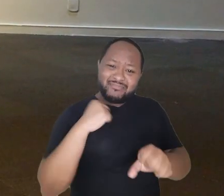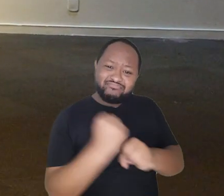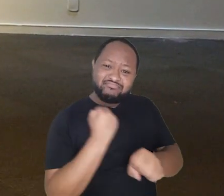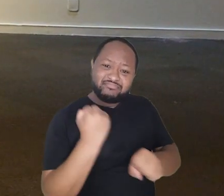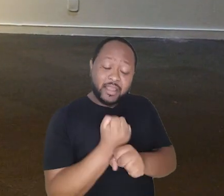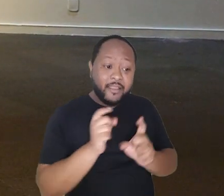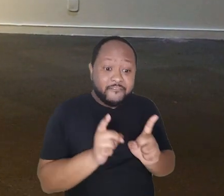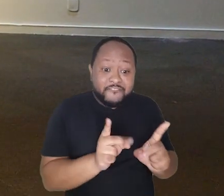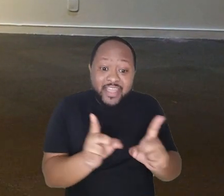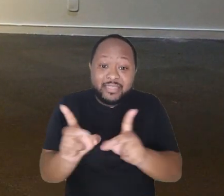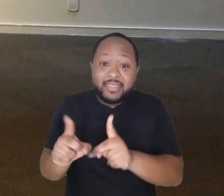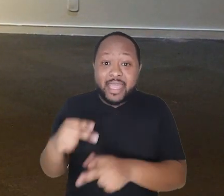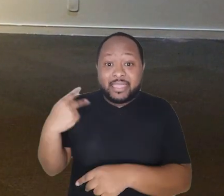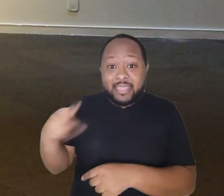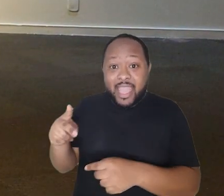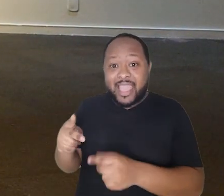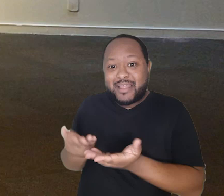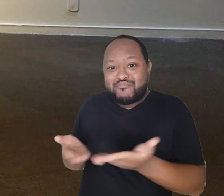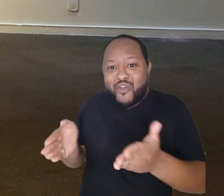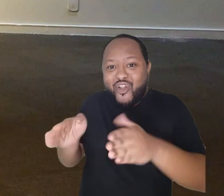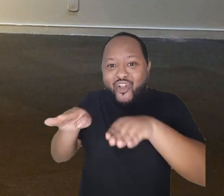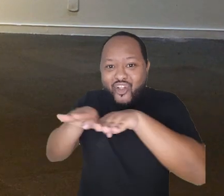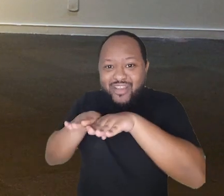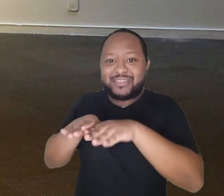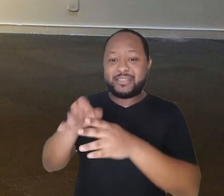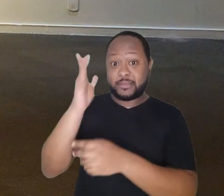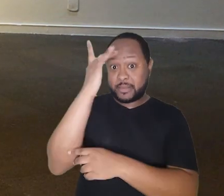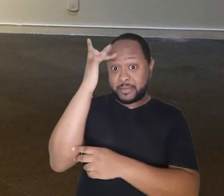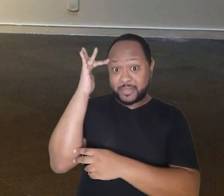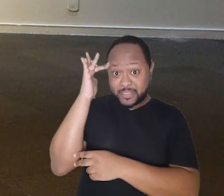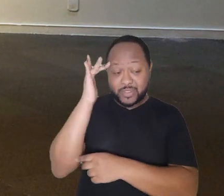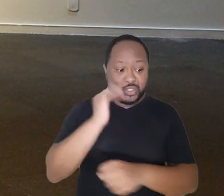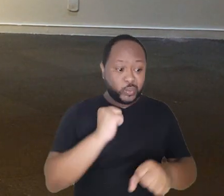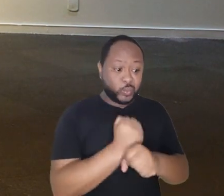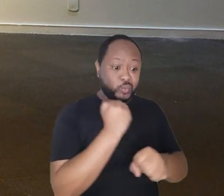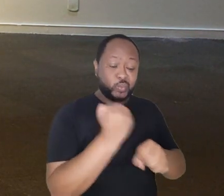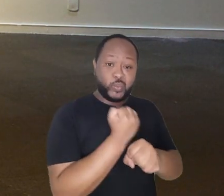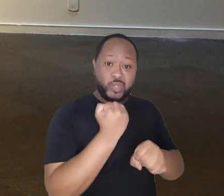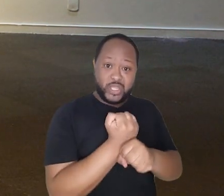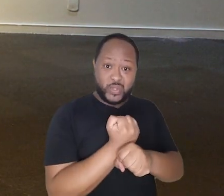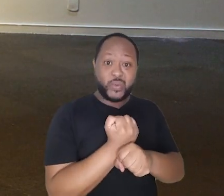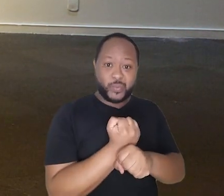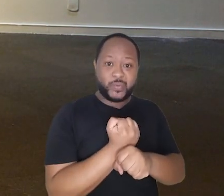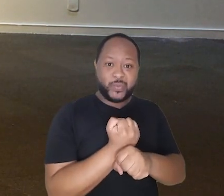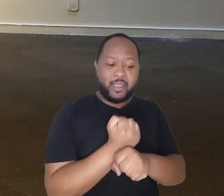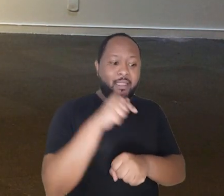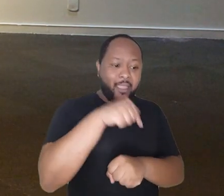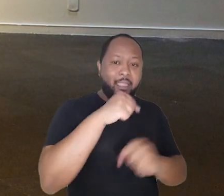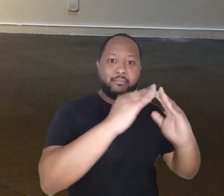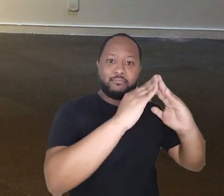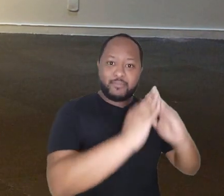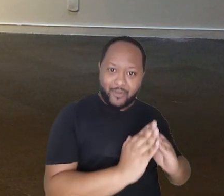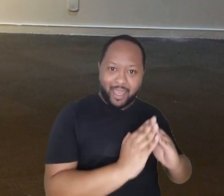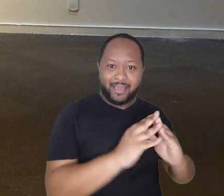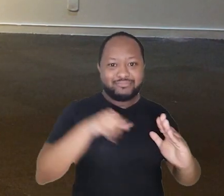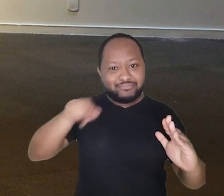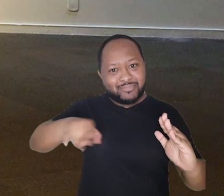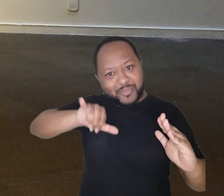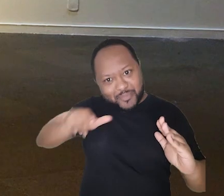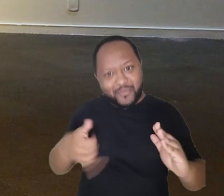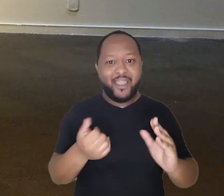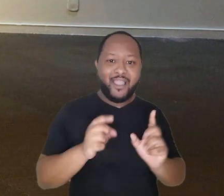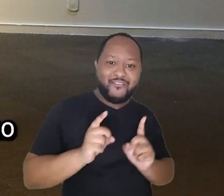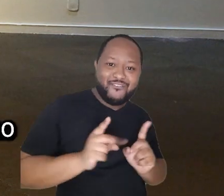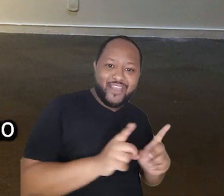vender os seus potes para as pessoas que vieram para cá para a construção de Brasília, que porventura acabaram ficando aqui para morar em